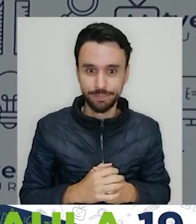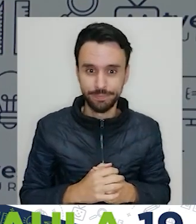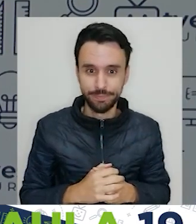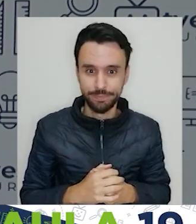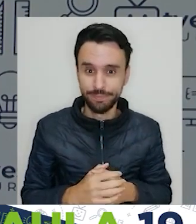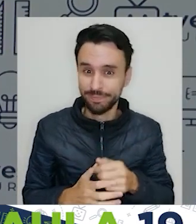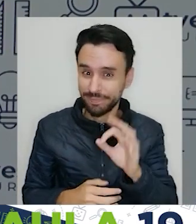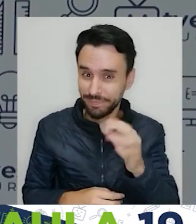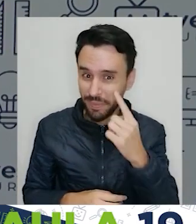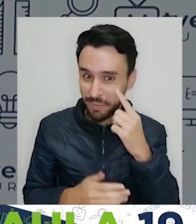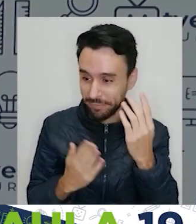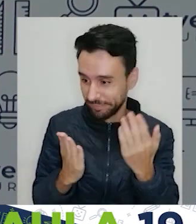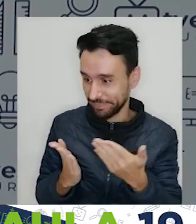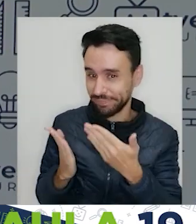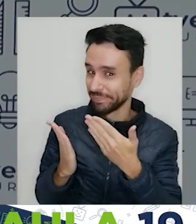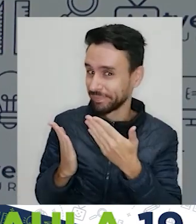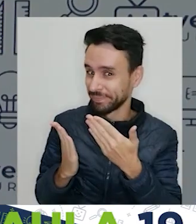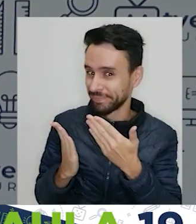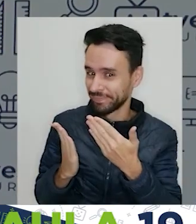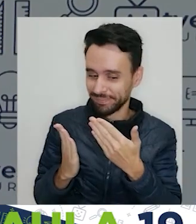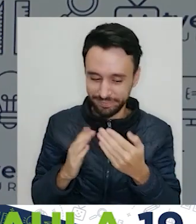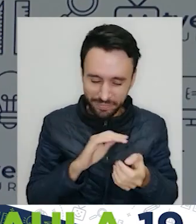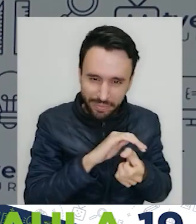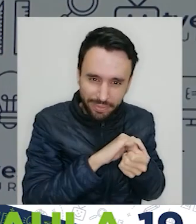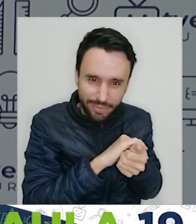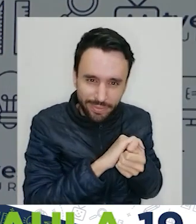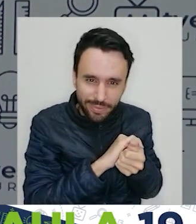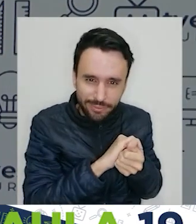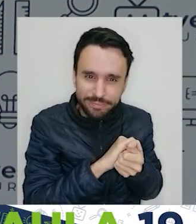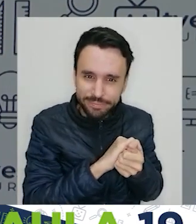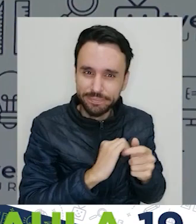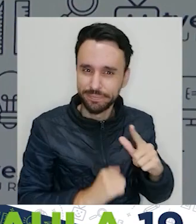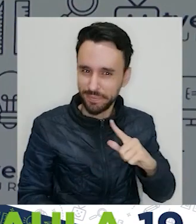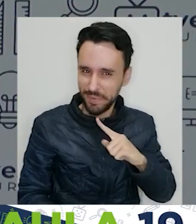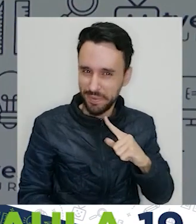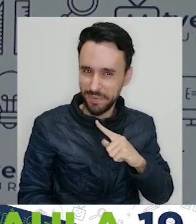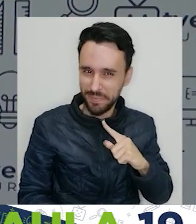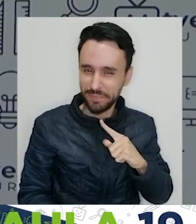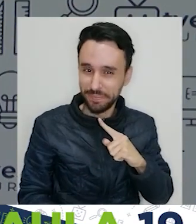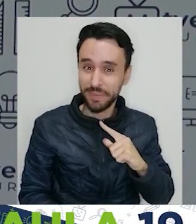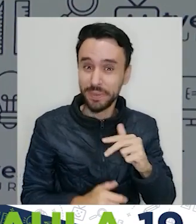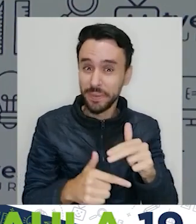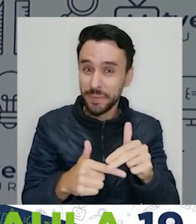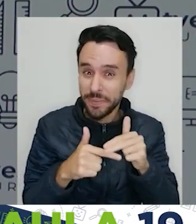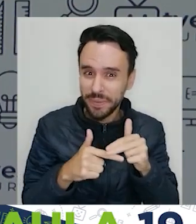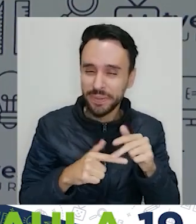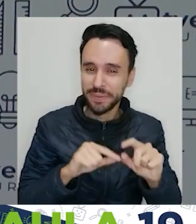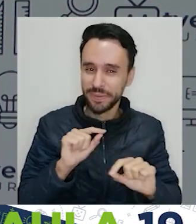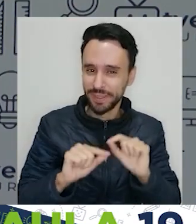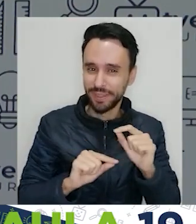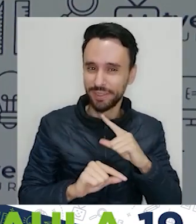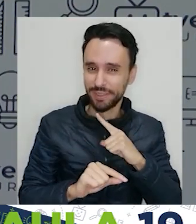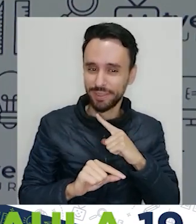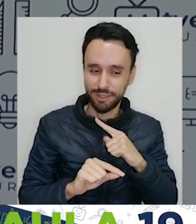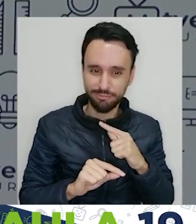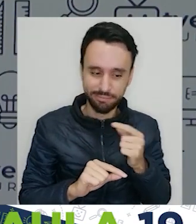Muito bem, vejam na tela. É a tartaruga. Depois da tartaruga vem